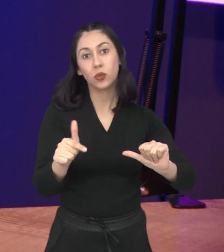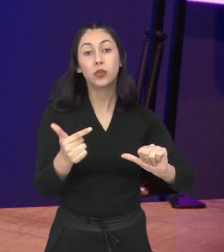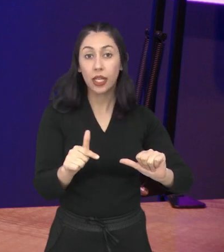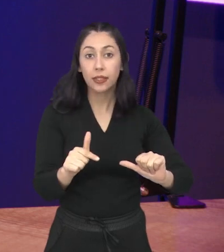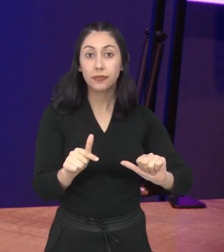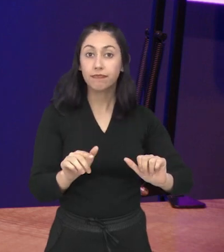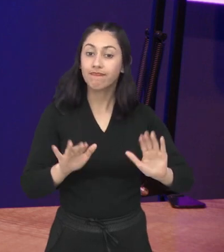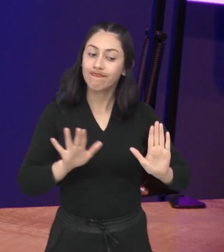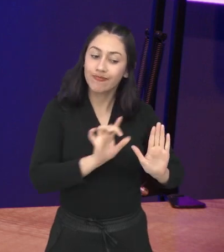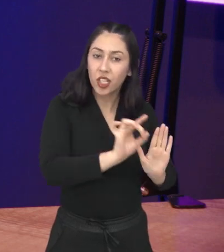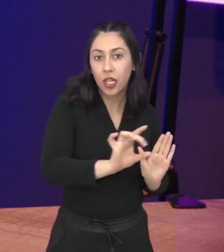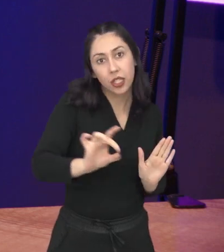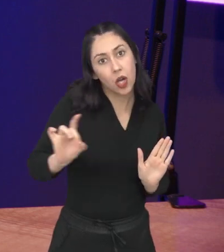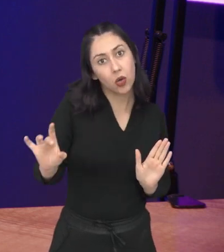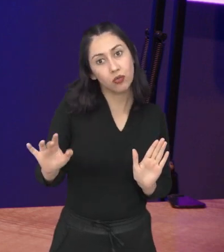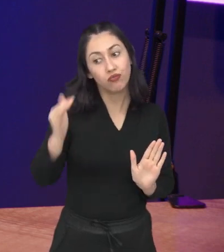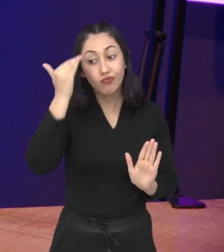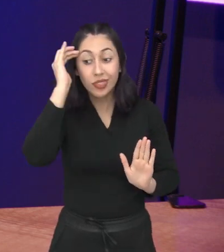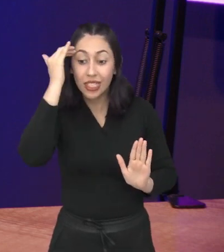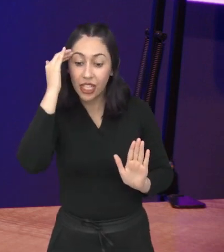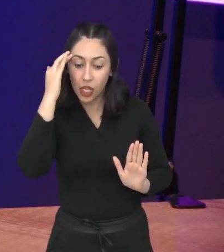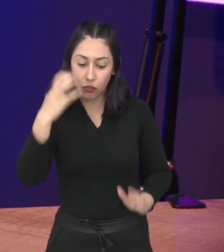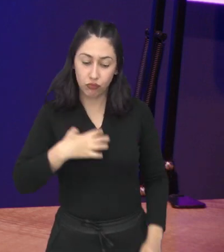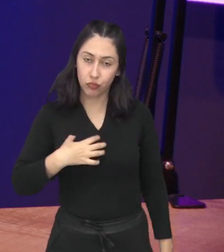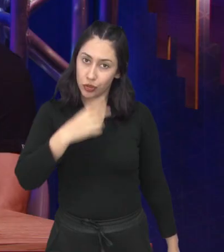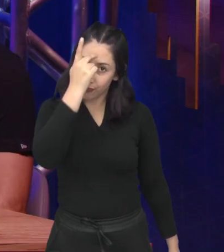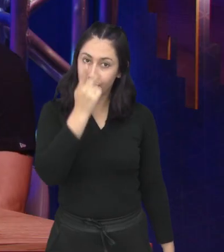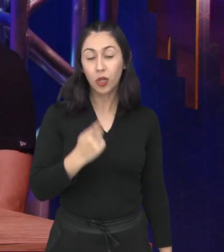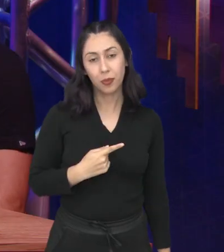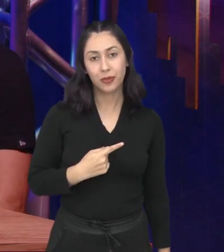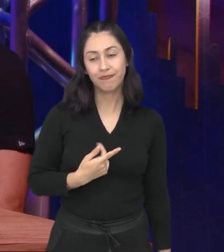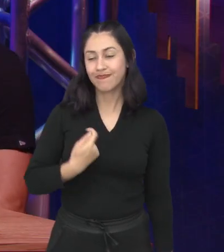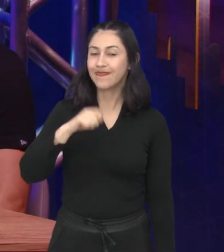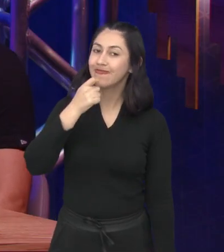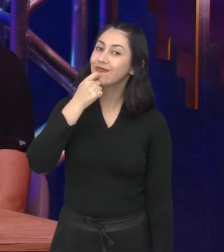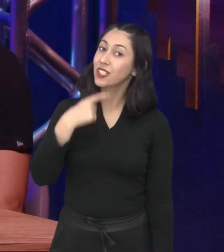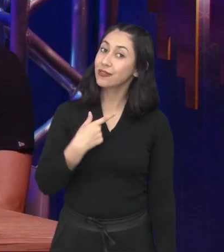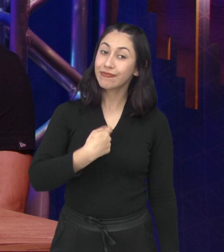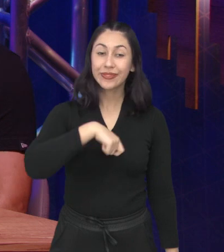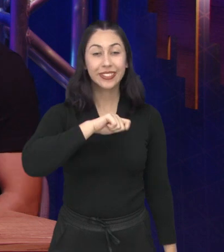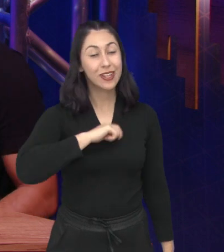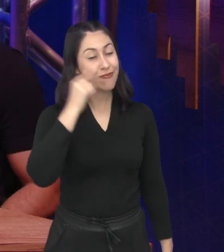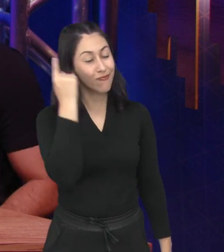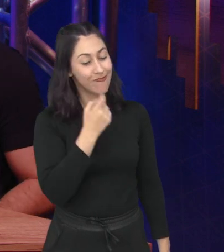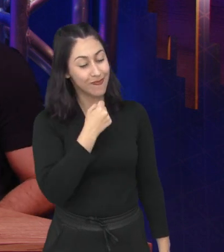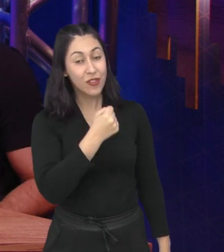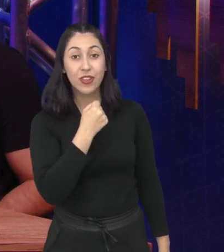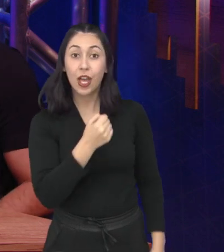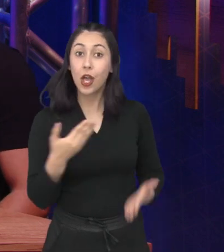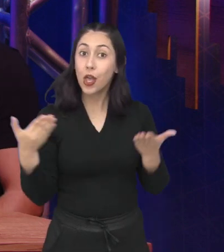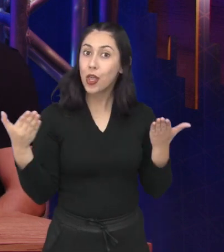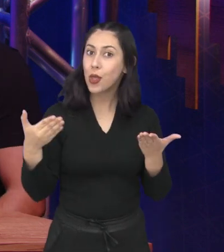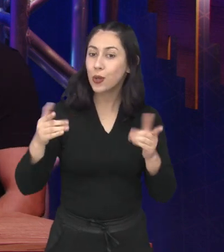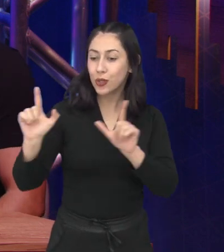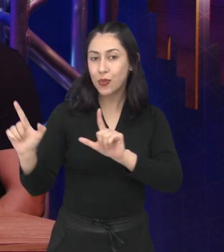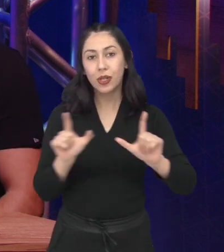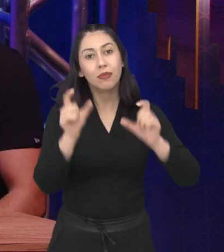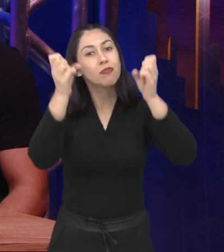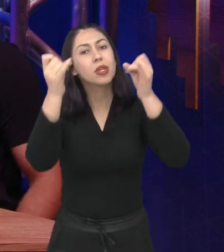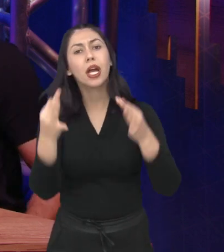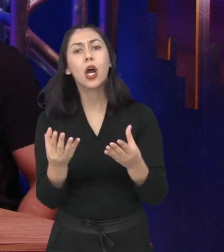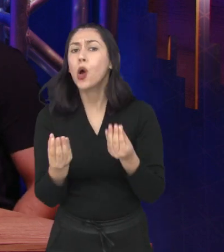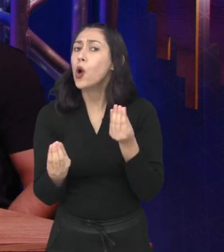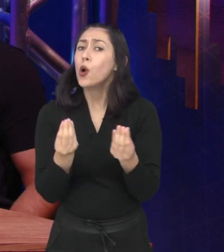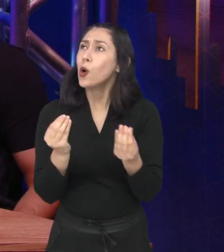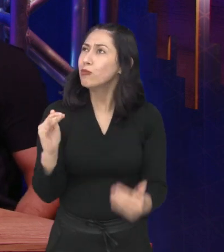adulta, e cada um é que precisa descobrir o seu próprio caminho. Eu sou o Samu Strazer Eu sou a Miviki. e no programa de hoje a gente vai falar sobre